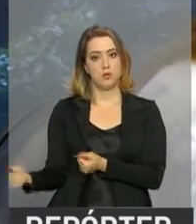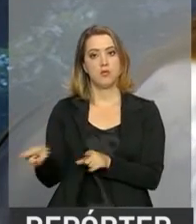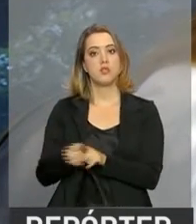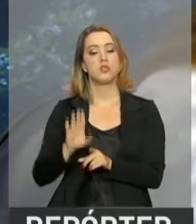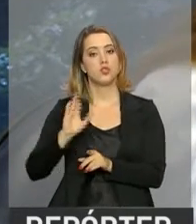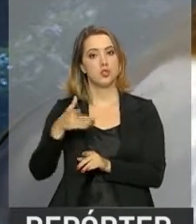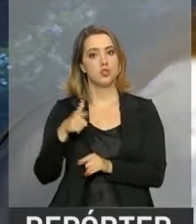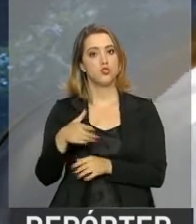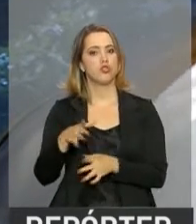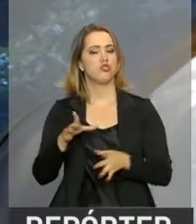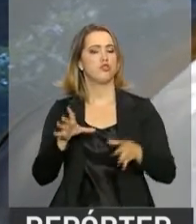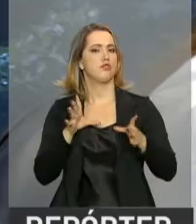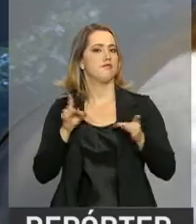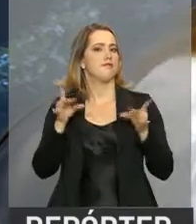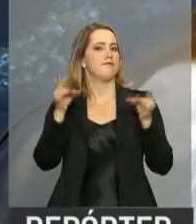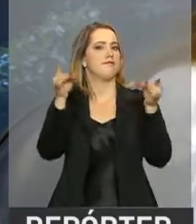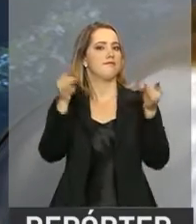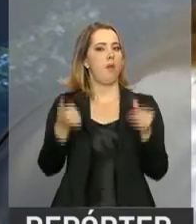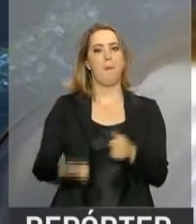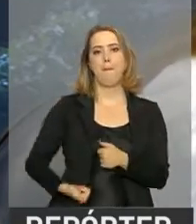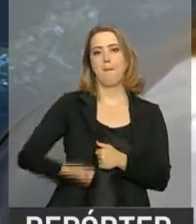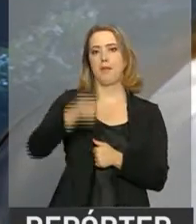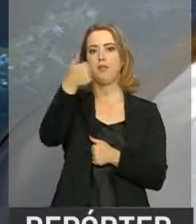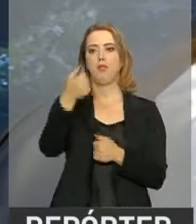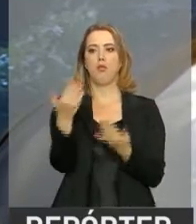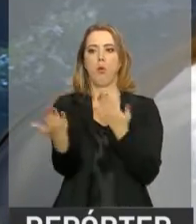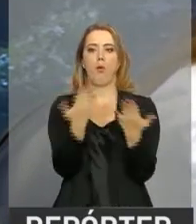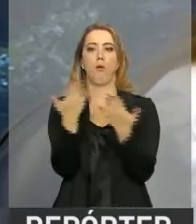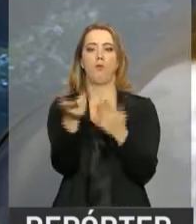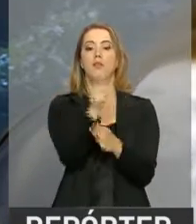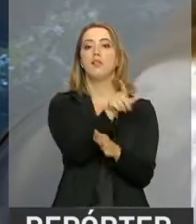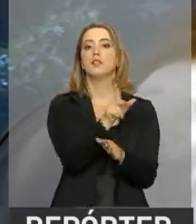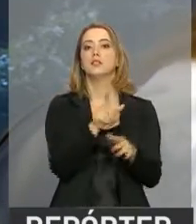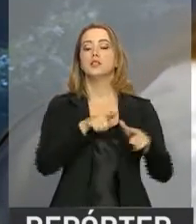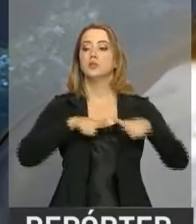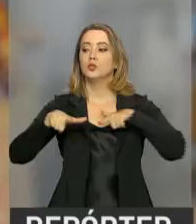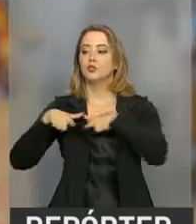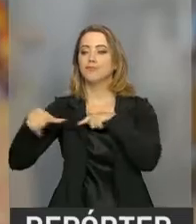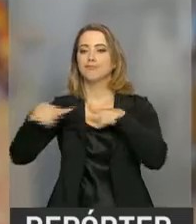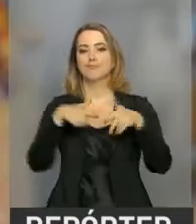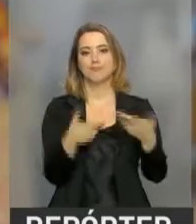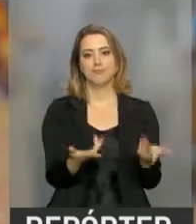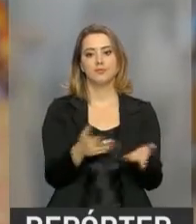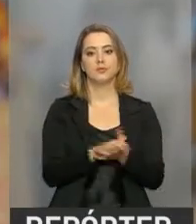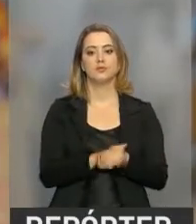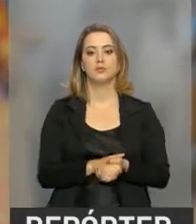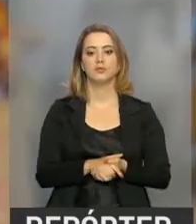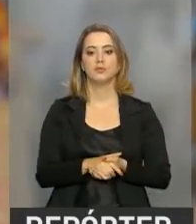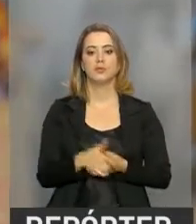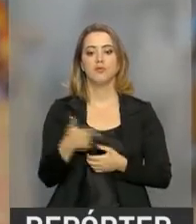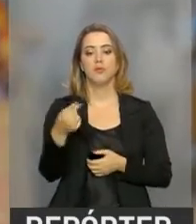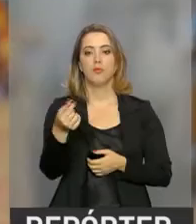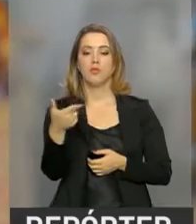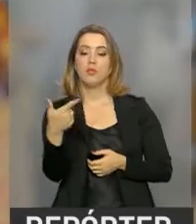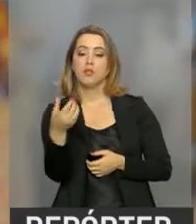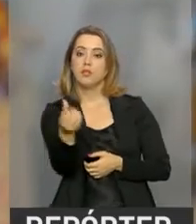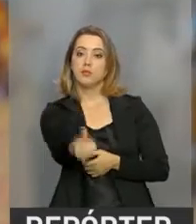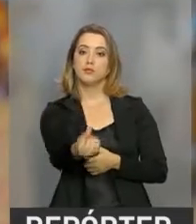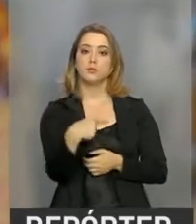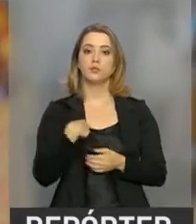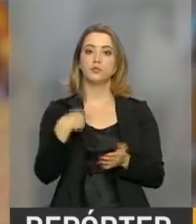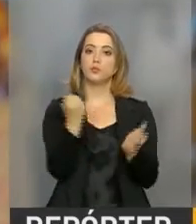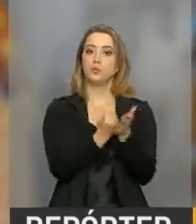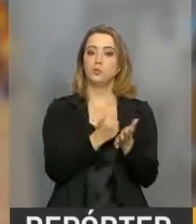e que se saíram muito melhor do que os próprios funcionários do setor em 2016 a meta de